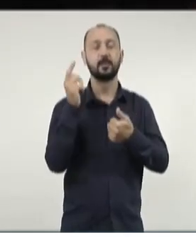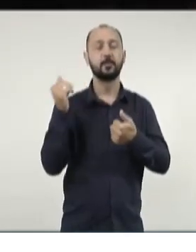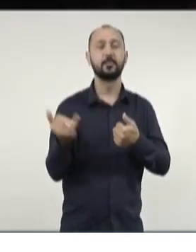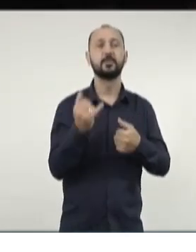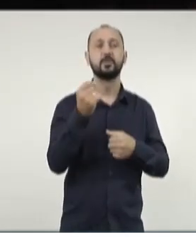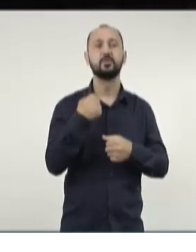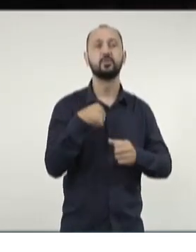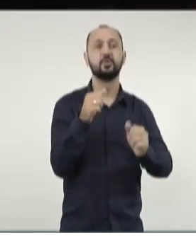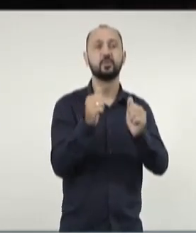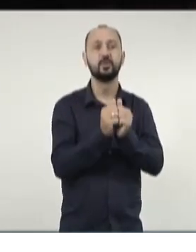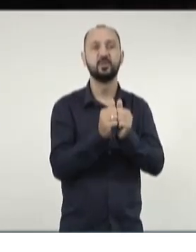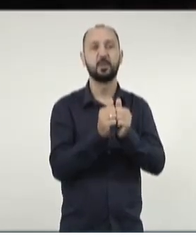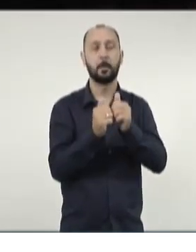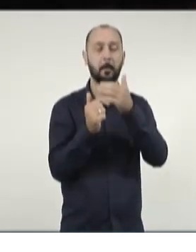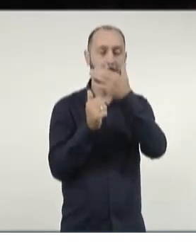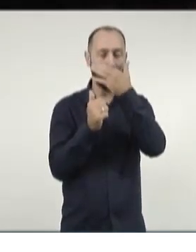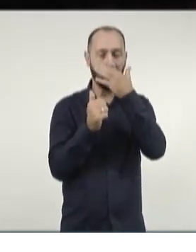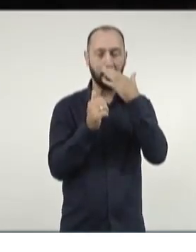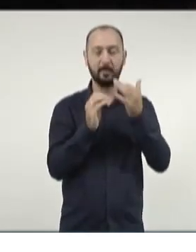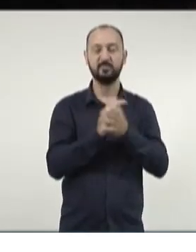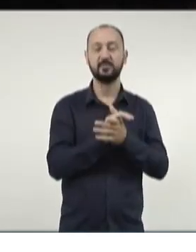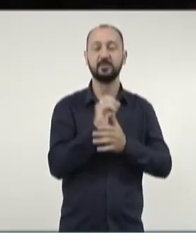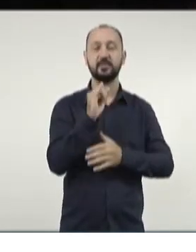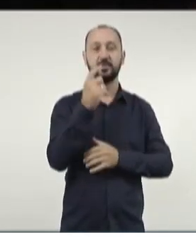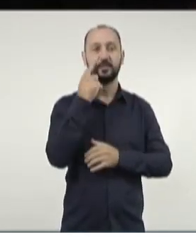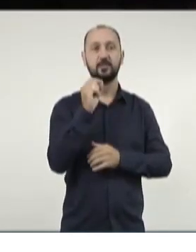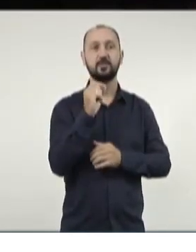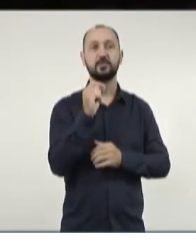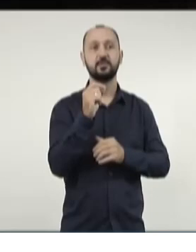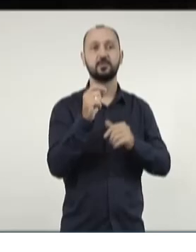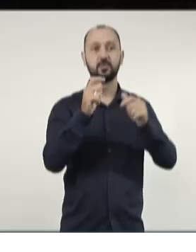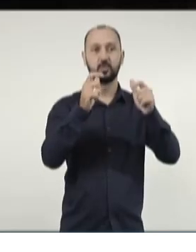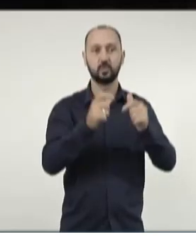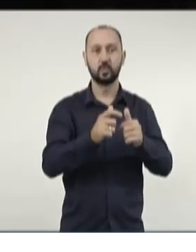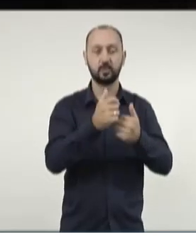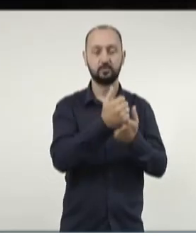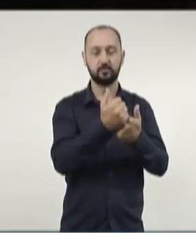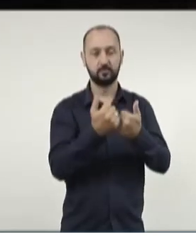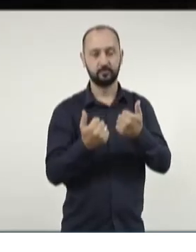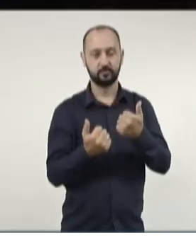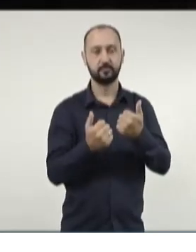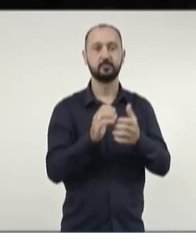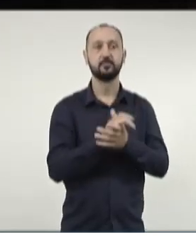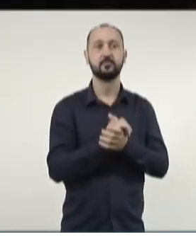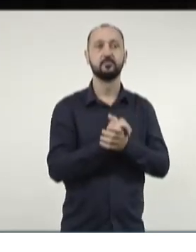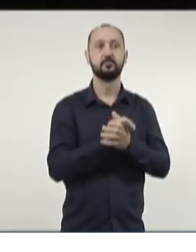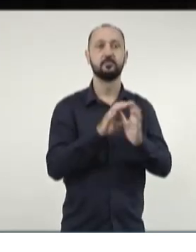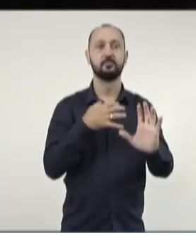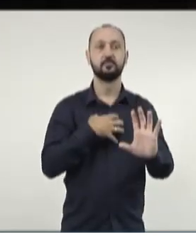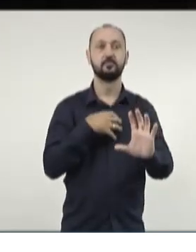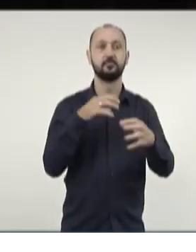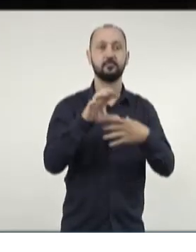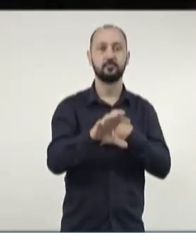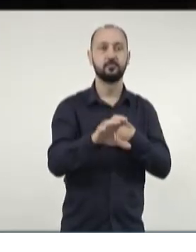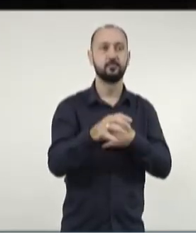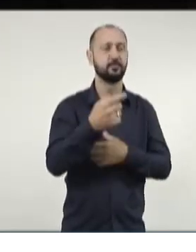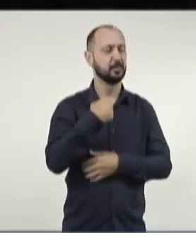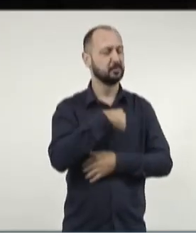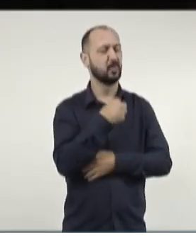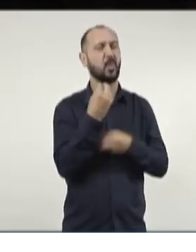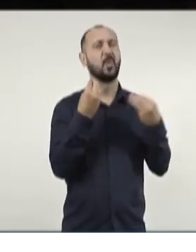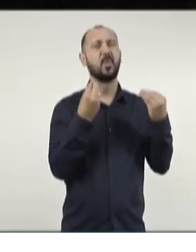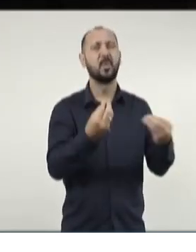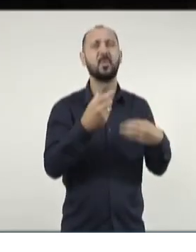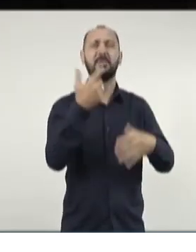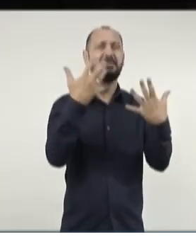isso, porque se a gente se coloca no lugar do outro, às vezes isso não faz sentido para nós. Mas